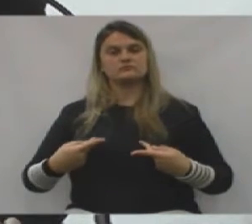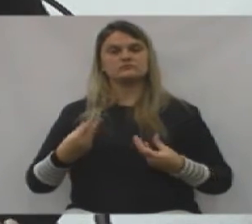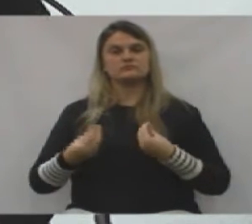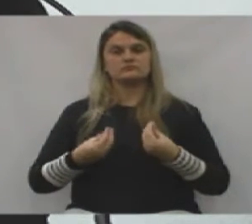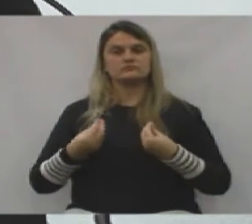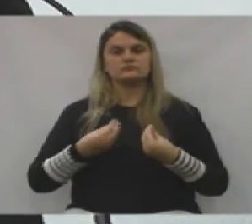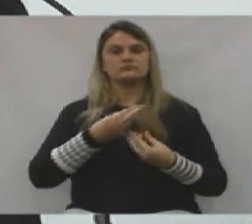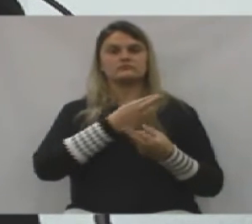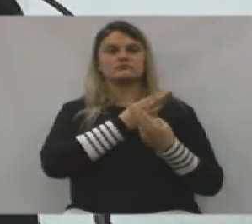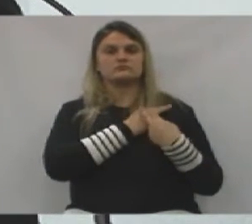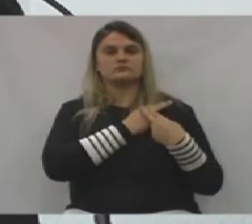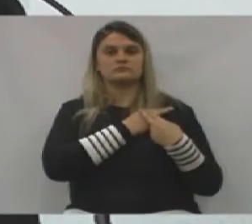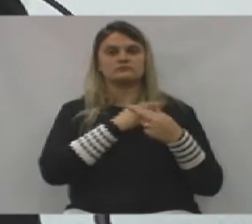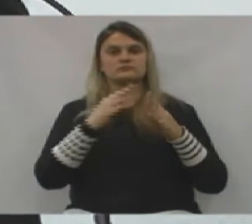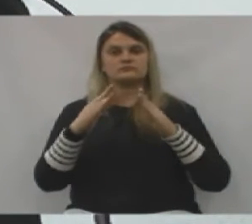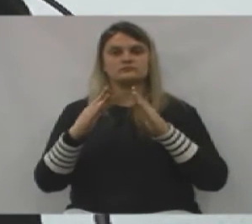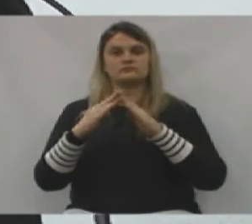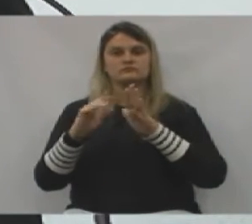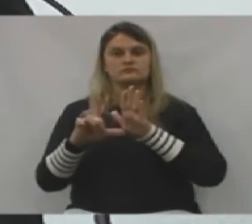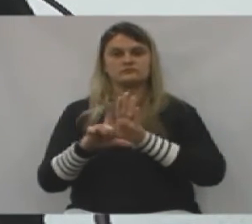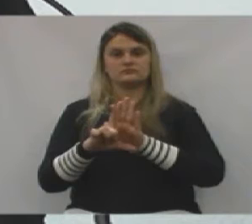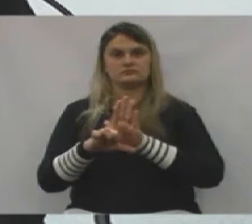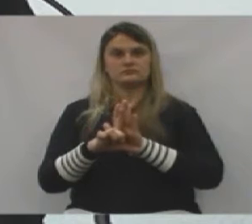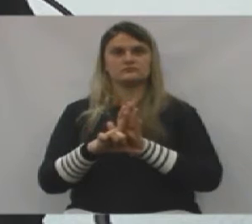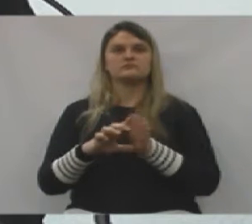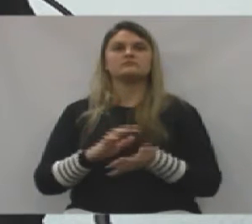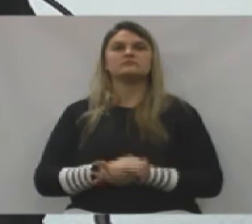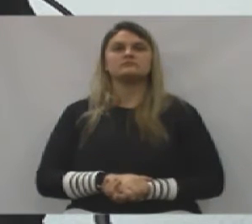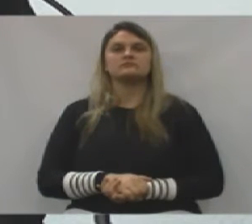enquanto representante dessa Casa de Leis.